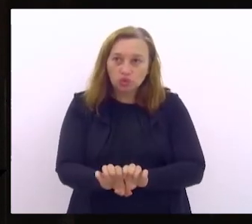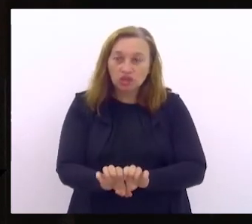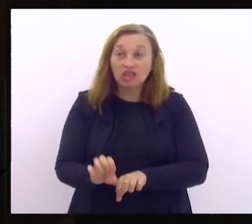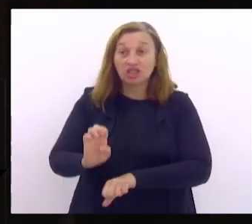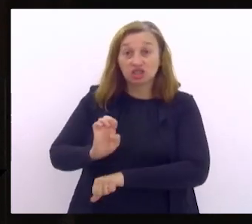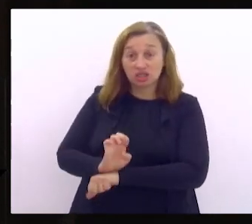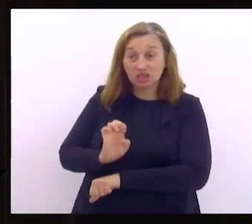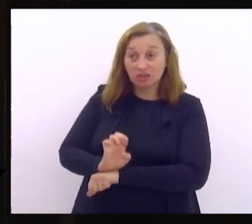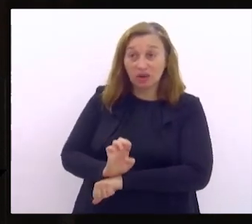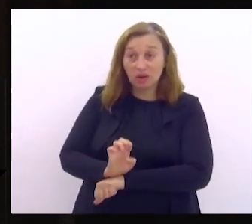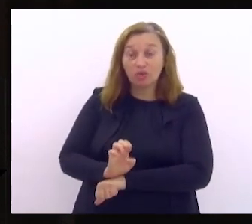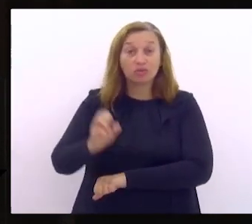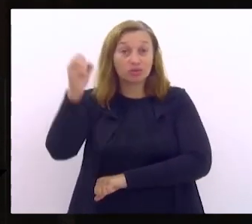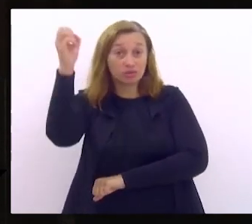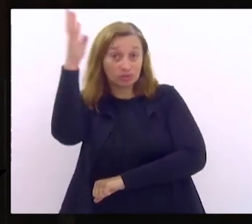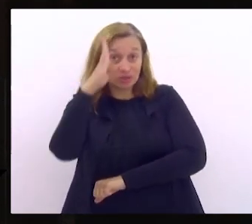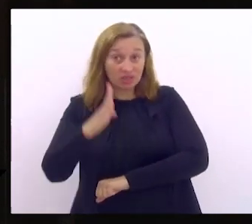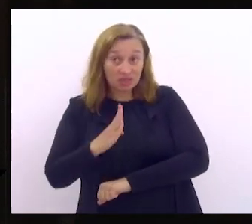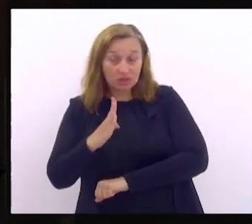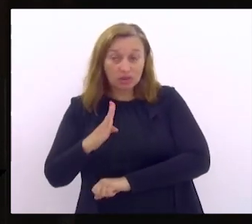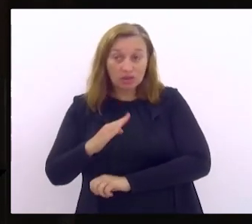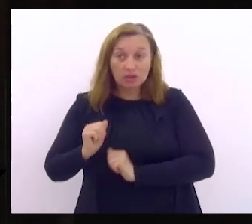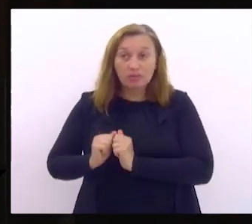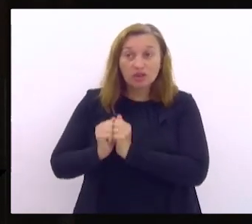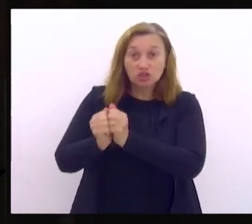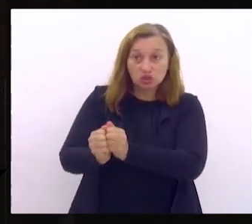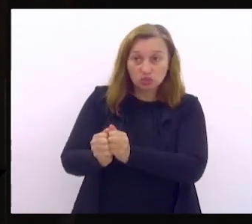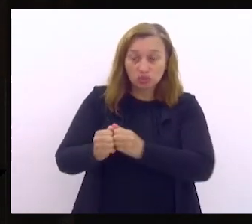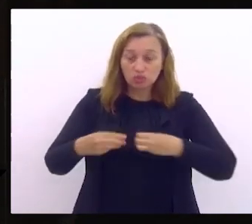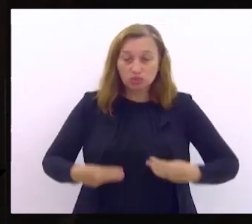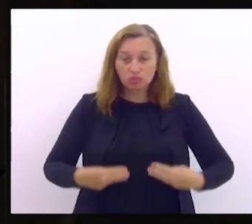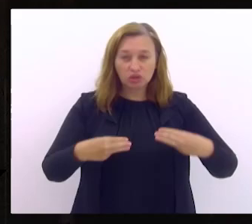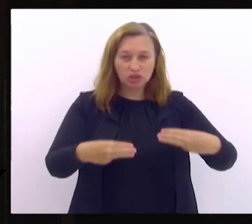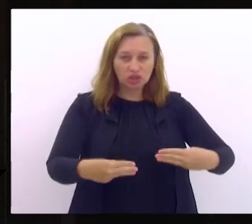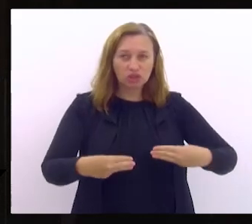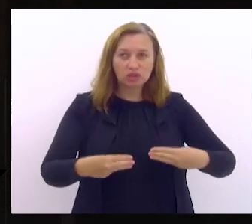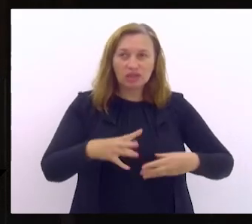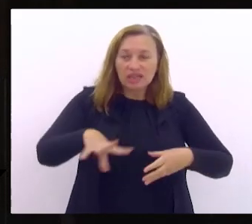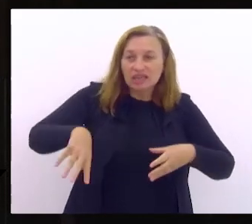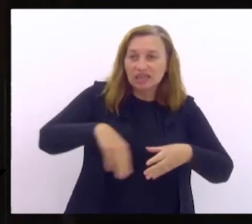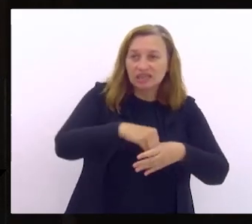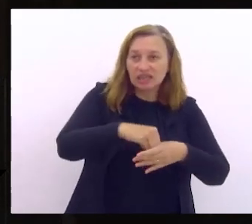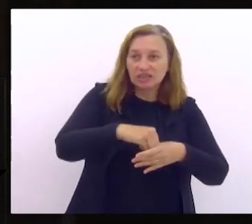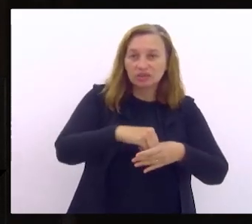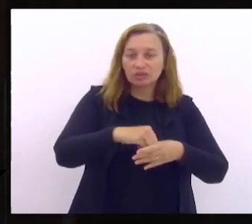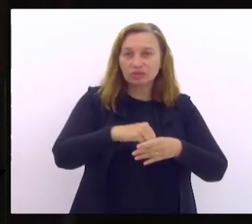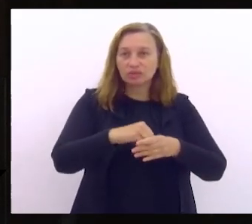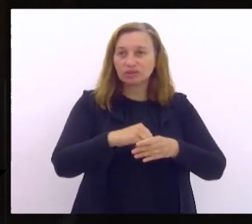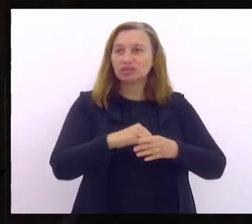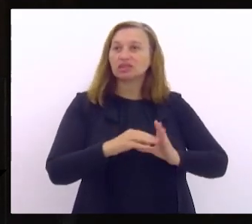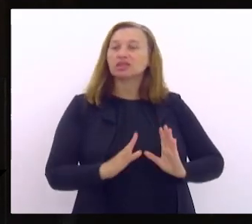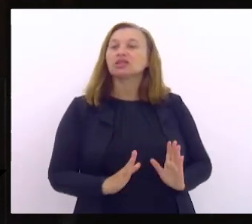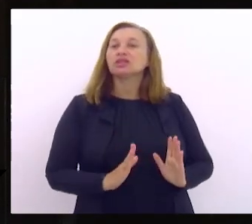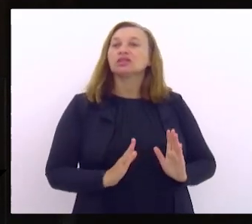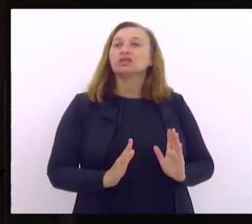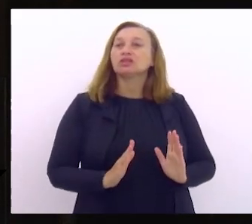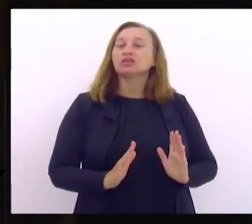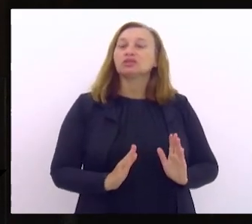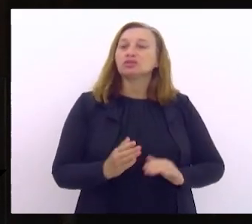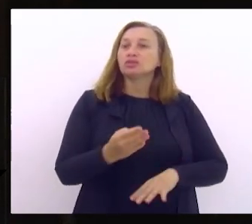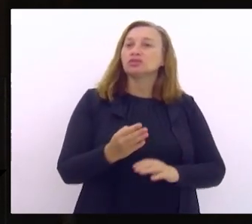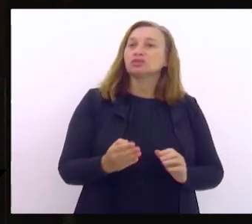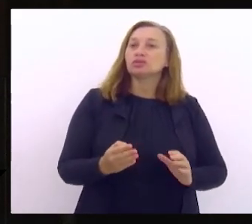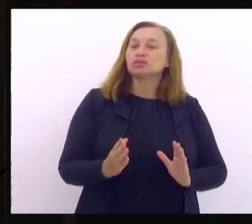estadual e nacional, para que, junto do ministro, para que, dentro da Casa Civil, para que, junto do presidente